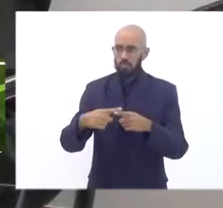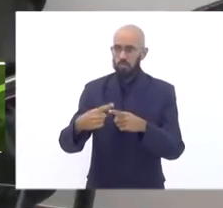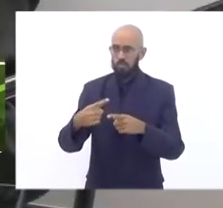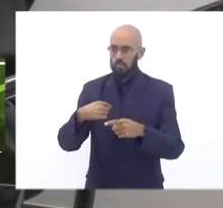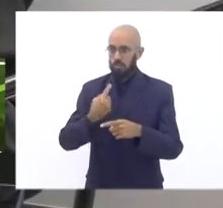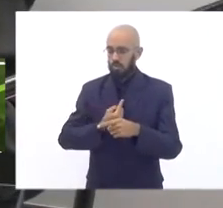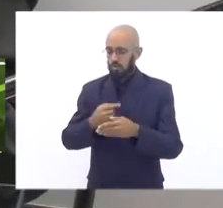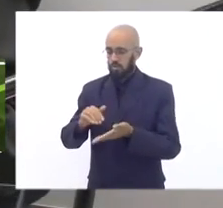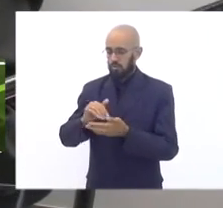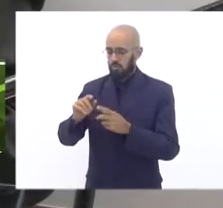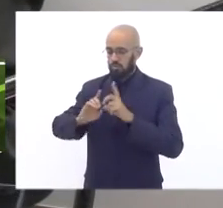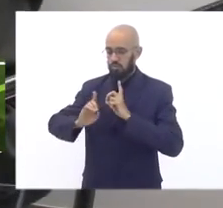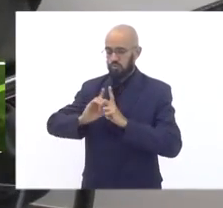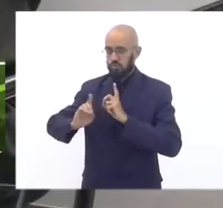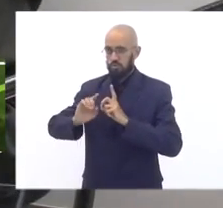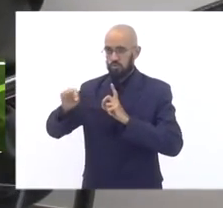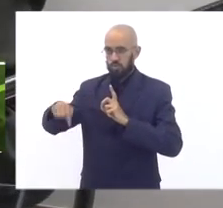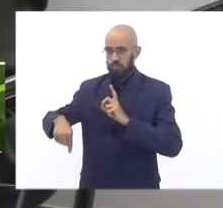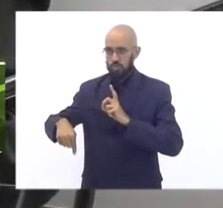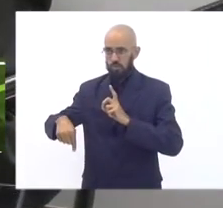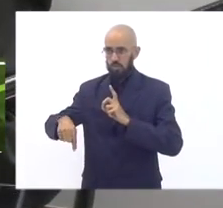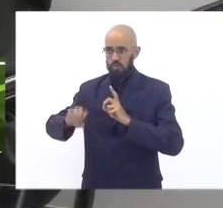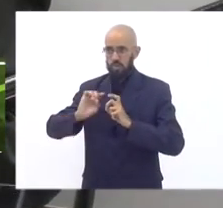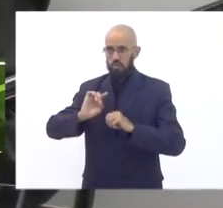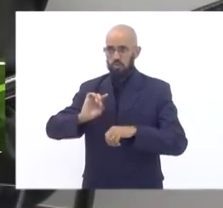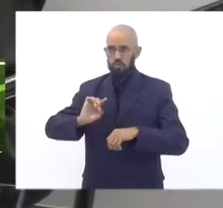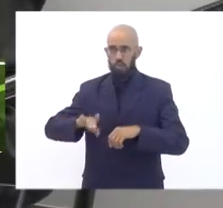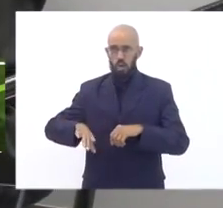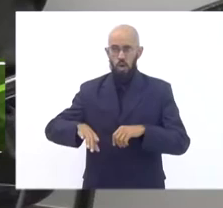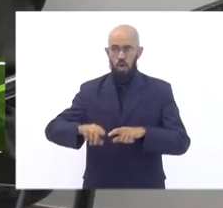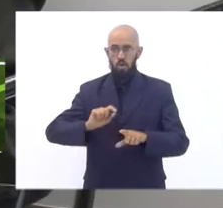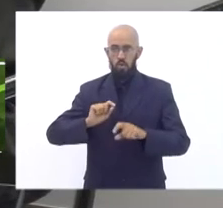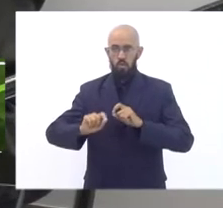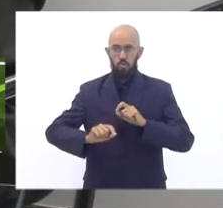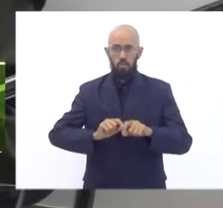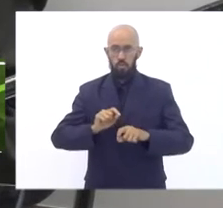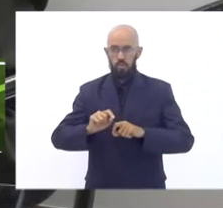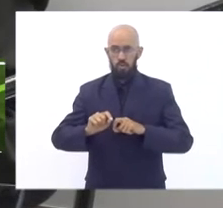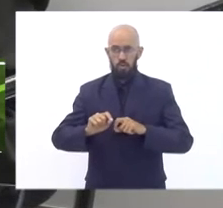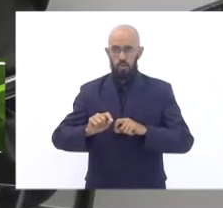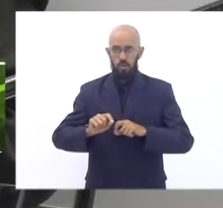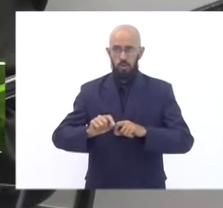hoje é só e somente o